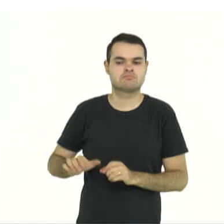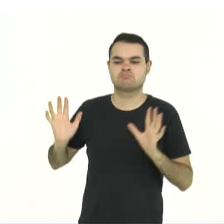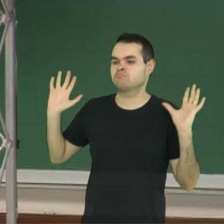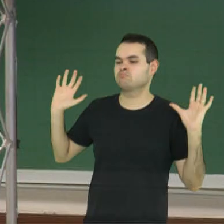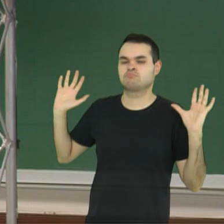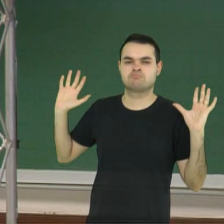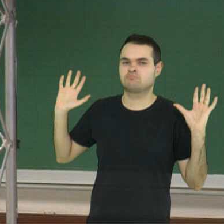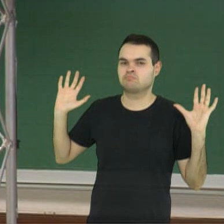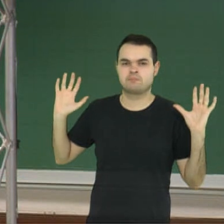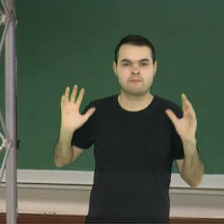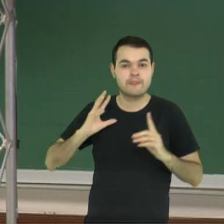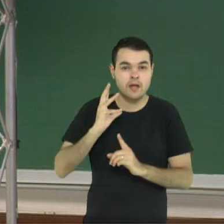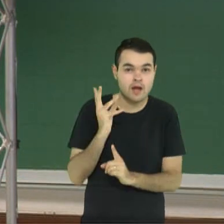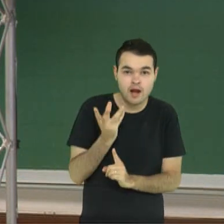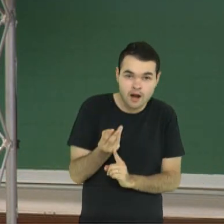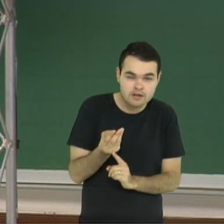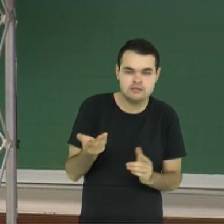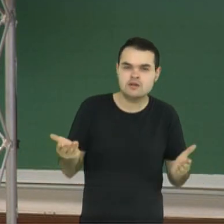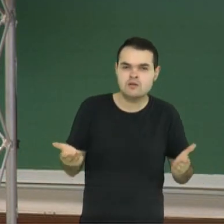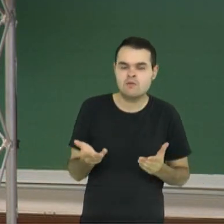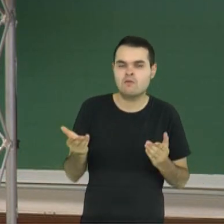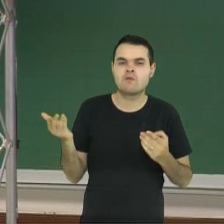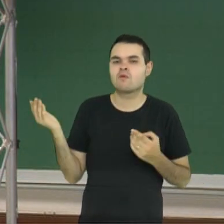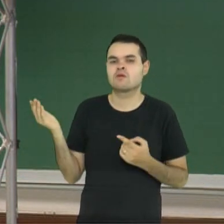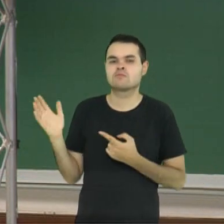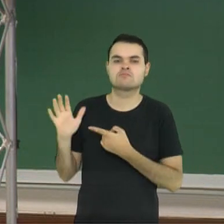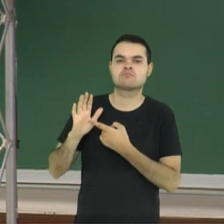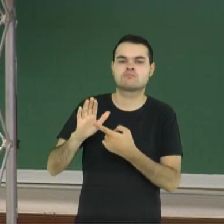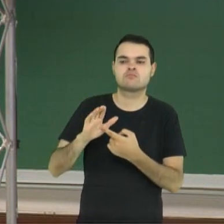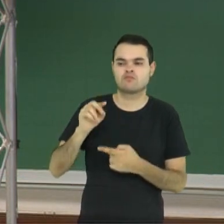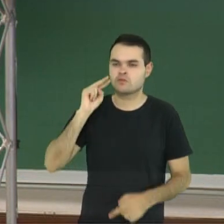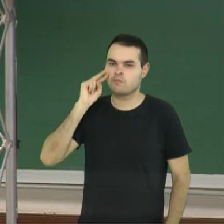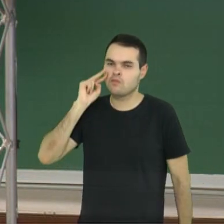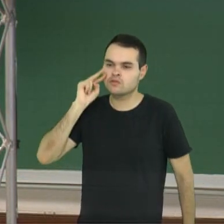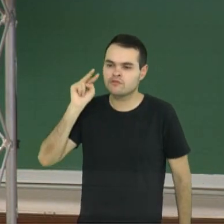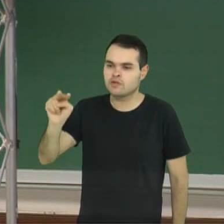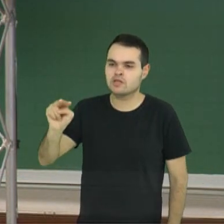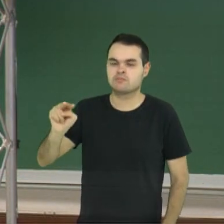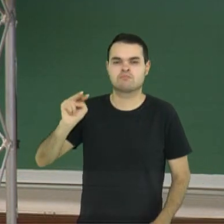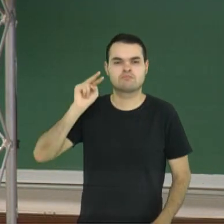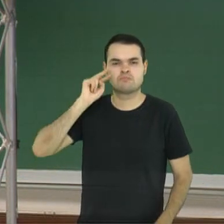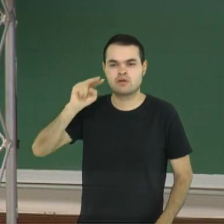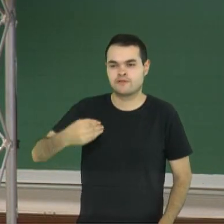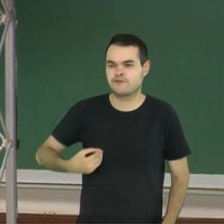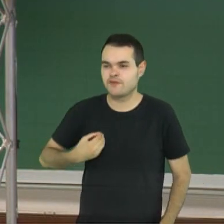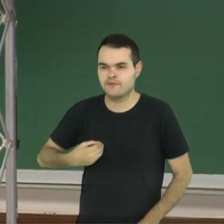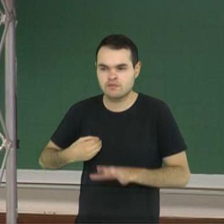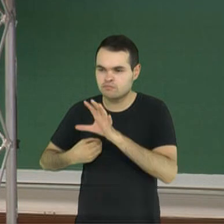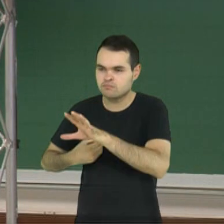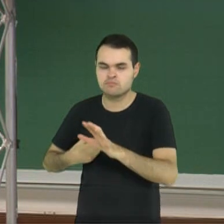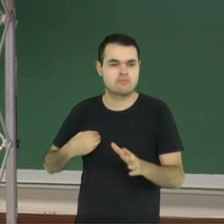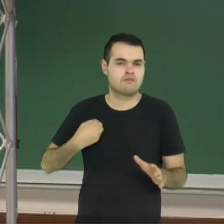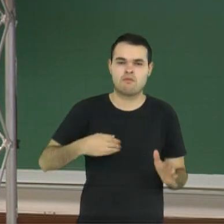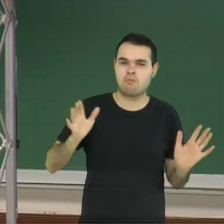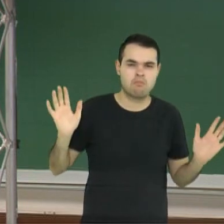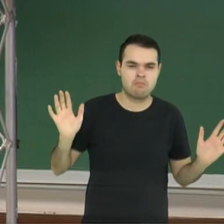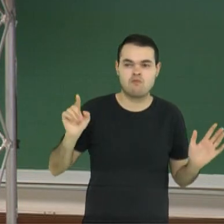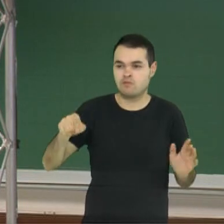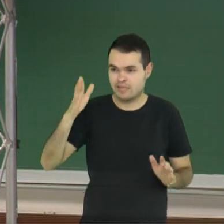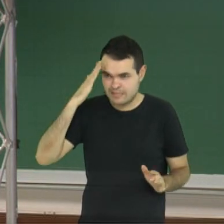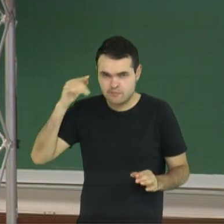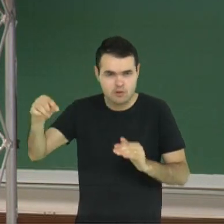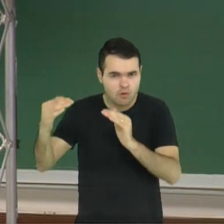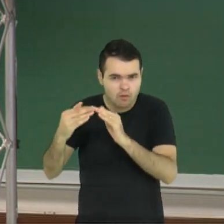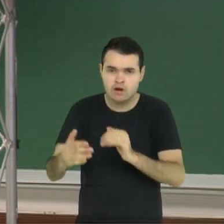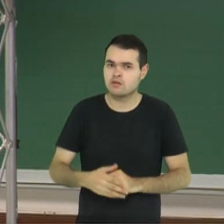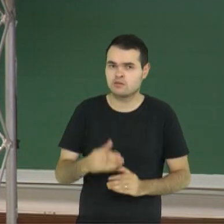seja, agora a arte, ela está trazendo assim, você pode viver com isso? Você pode viver sem isso? Você sabe a realidade que você está vivendo? Você concorda com isso que